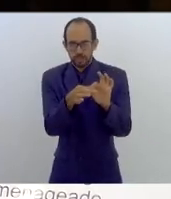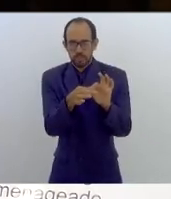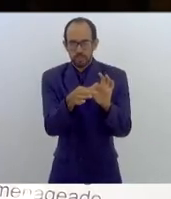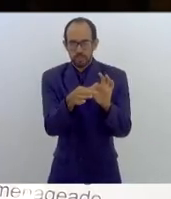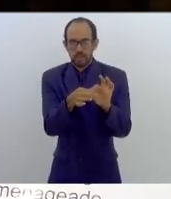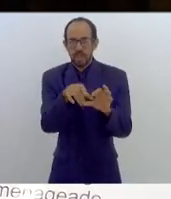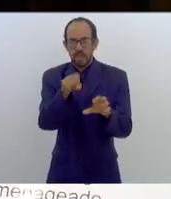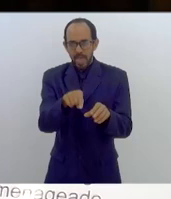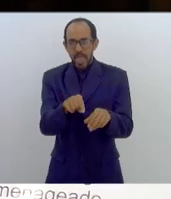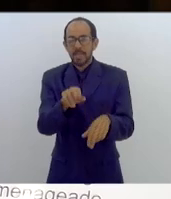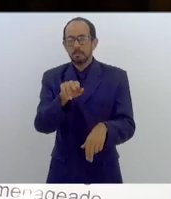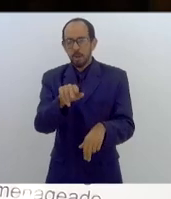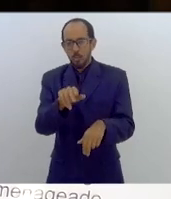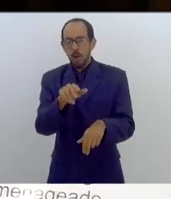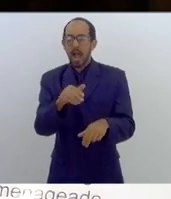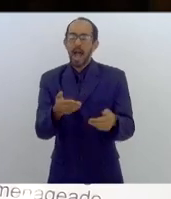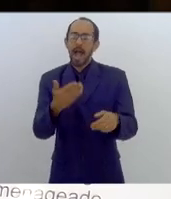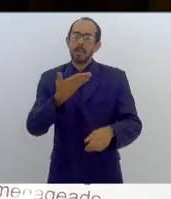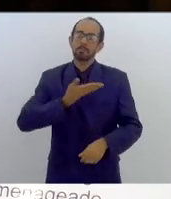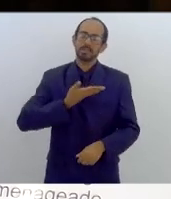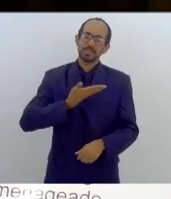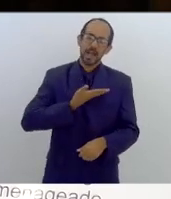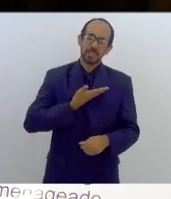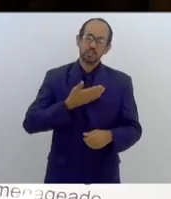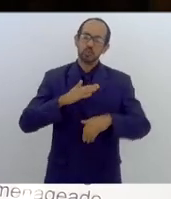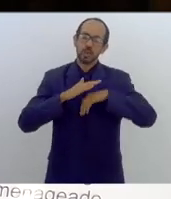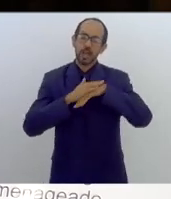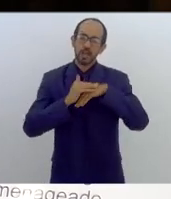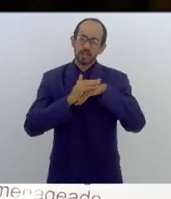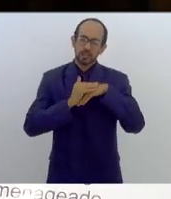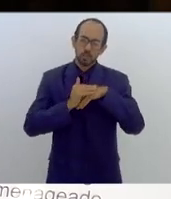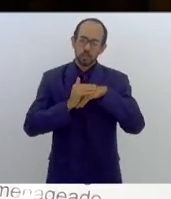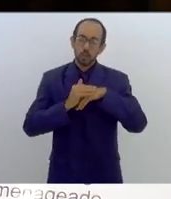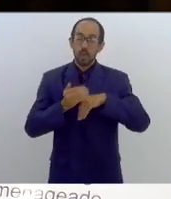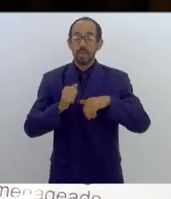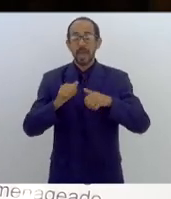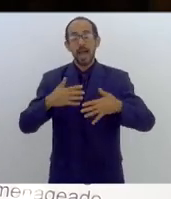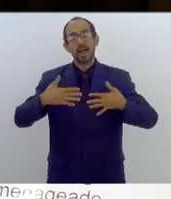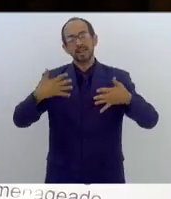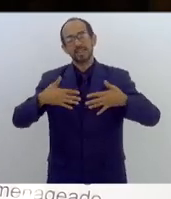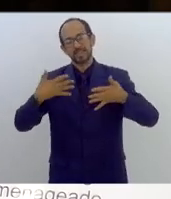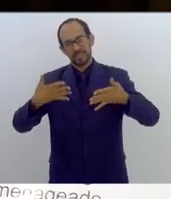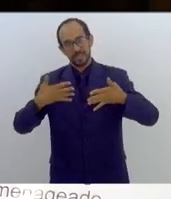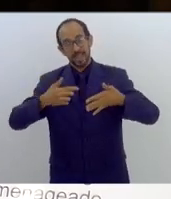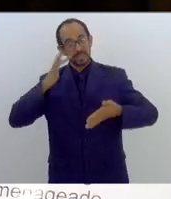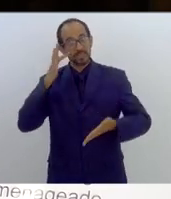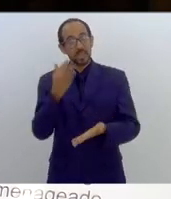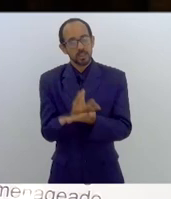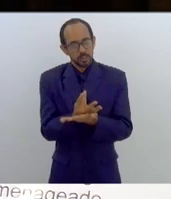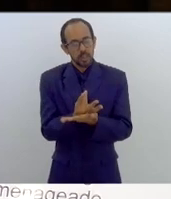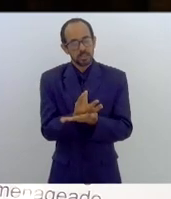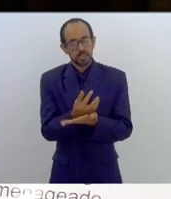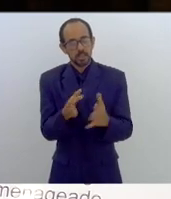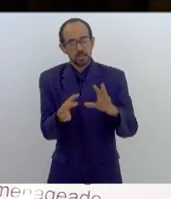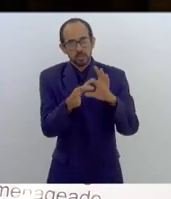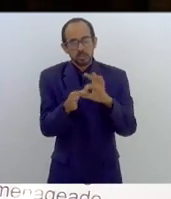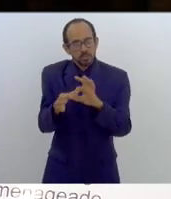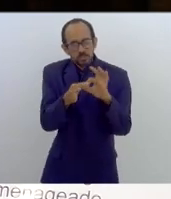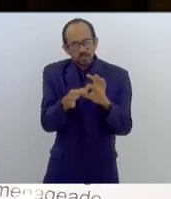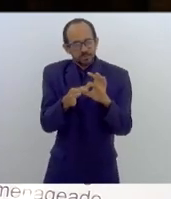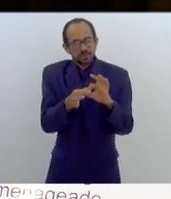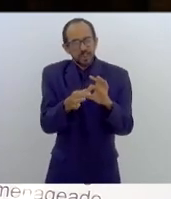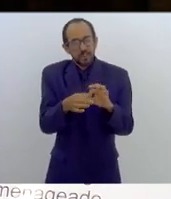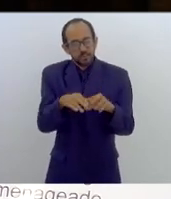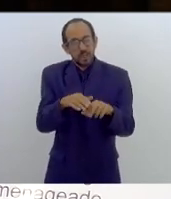a amizade, o carinho, a alegria e a certeza de que nossos laços ainda mais se acentuam com